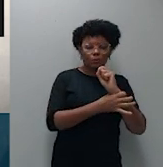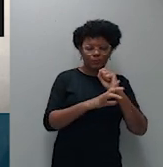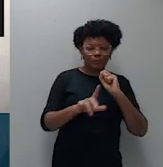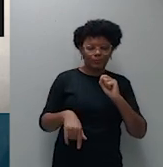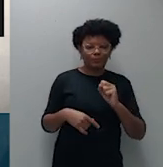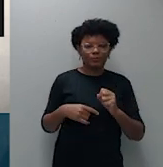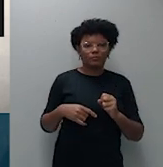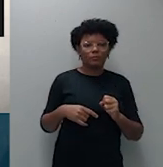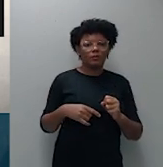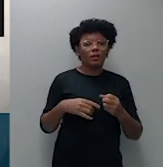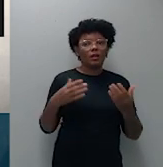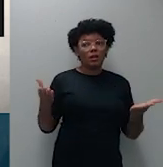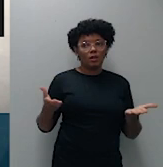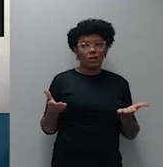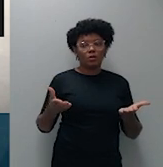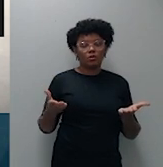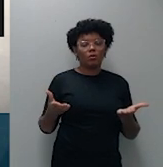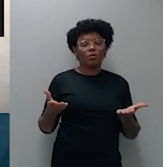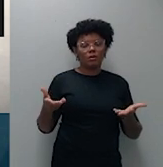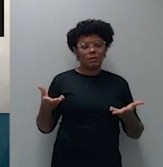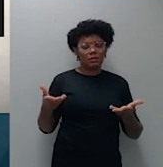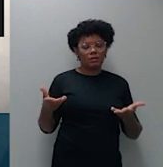procederemos agora